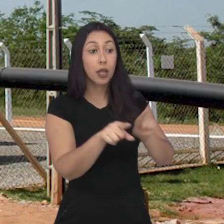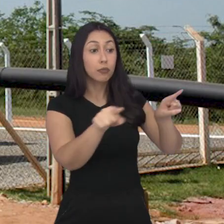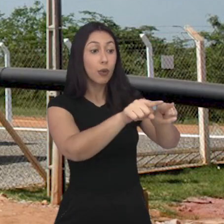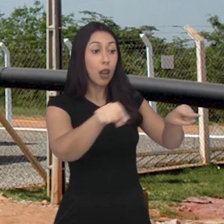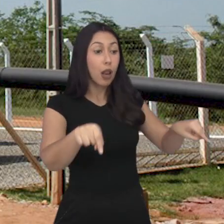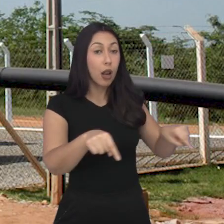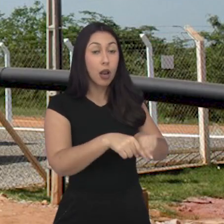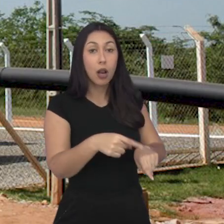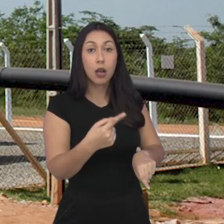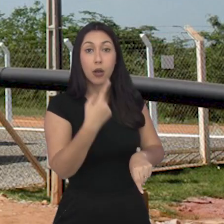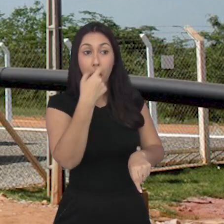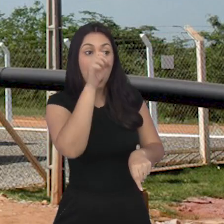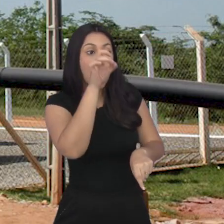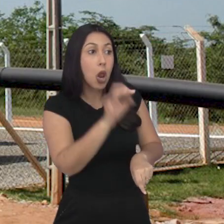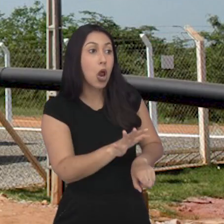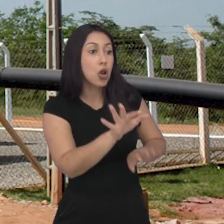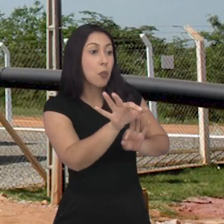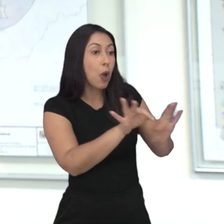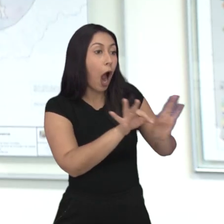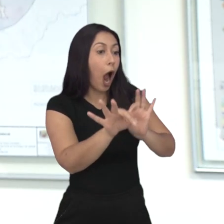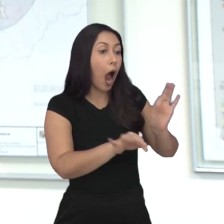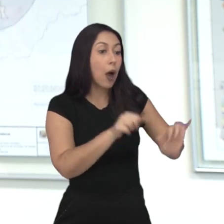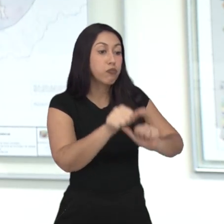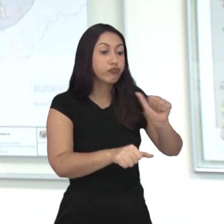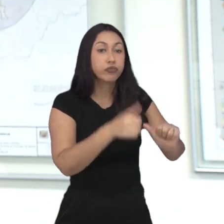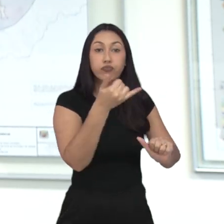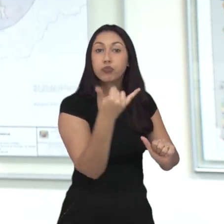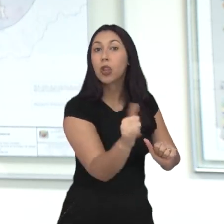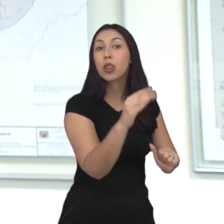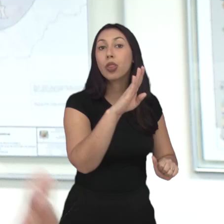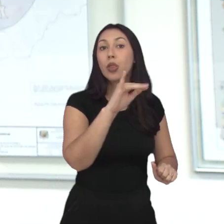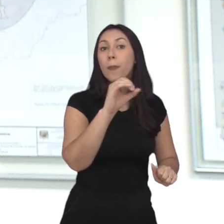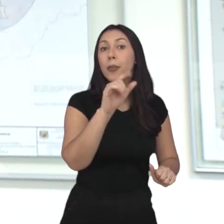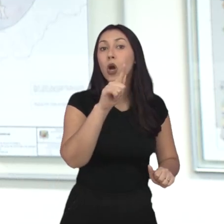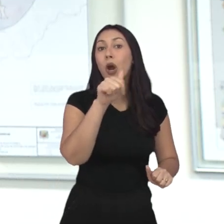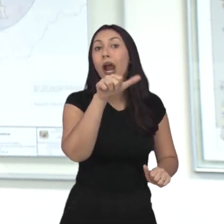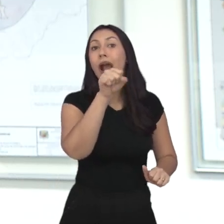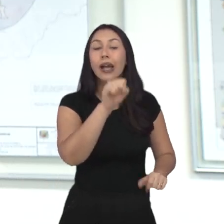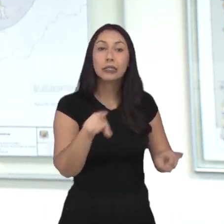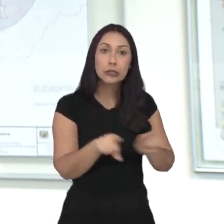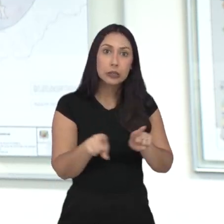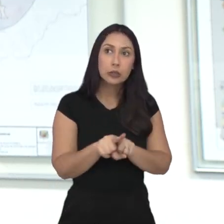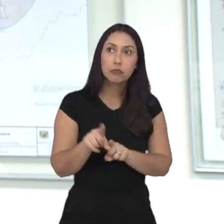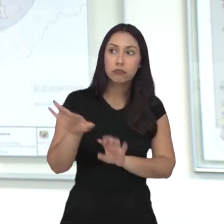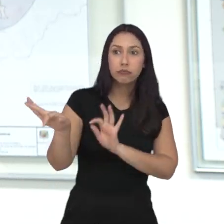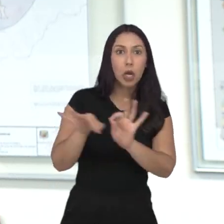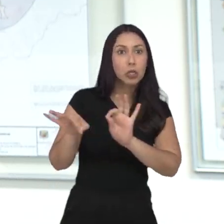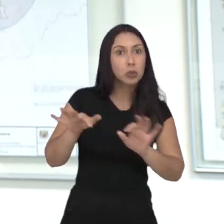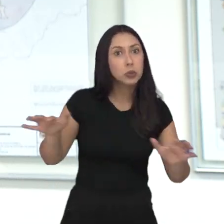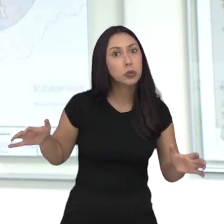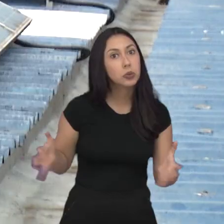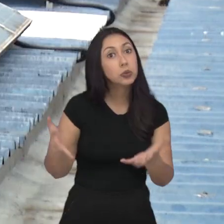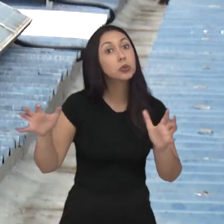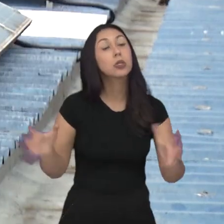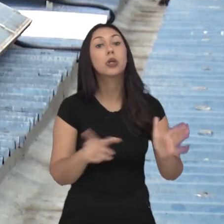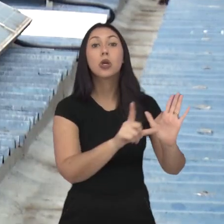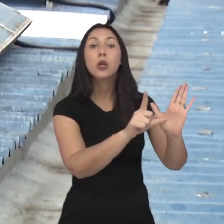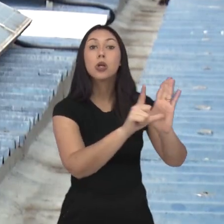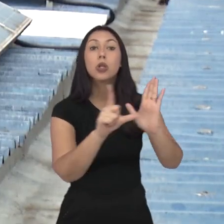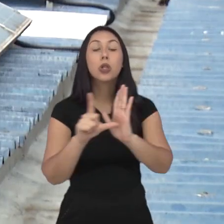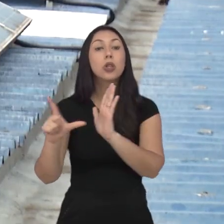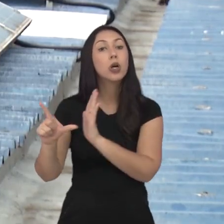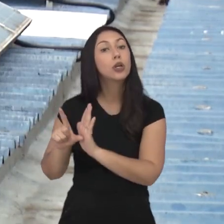aterro do biogás e também programas de incentivo para que o comércio